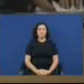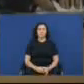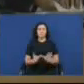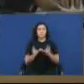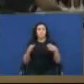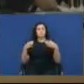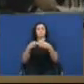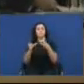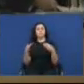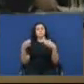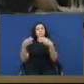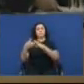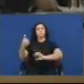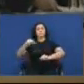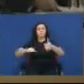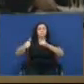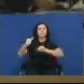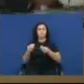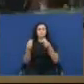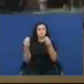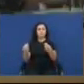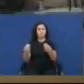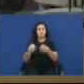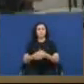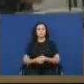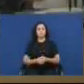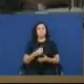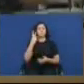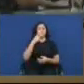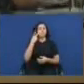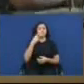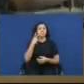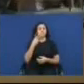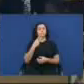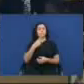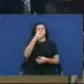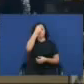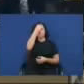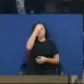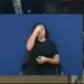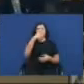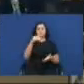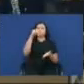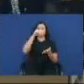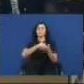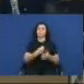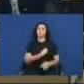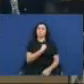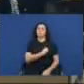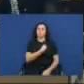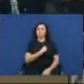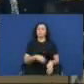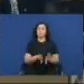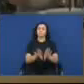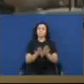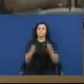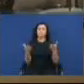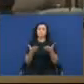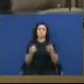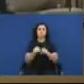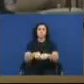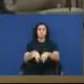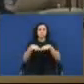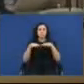Encaminhe-se às comissões competentes. Questão de ordem, senhor presidente. Pela ordem, vereador Dinho. Para registrar minha presença. Registrada a presença do vereador Dinho